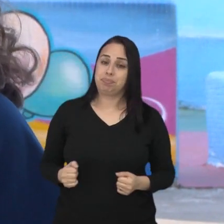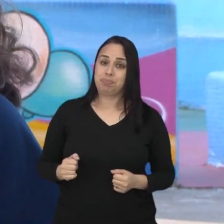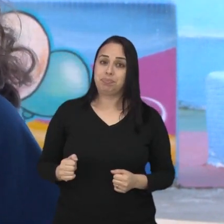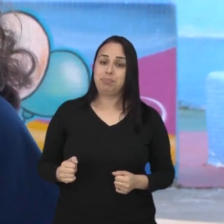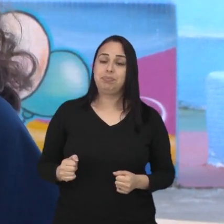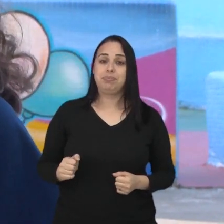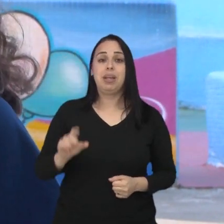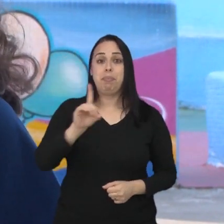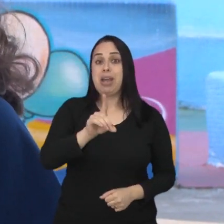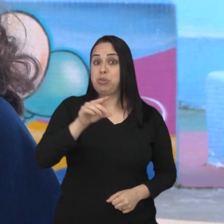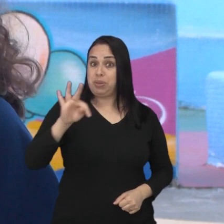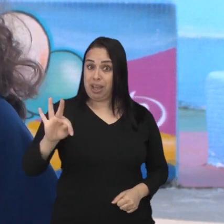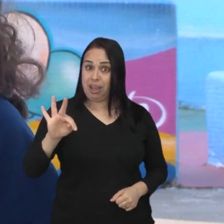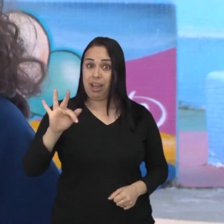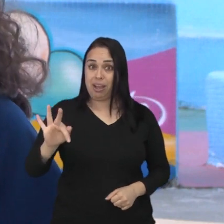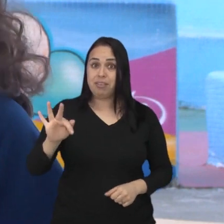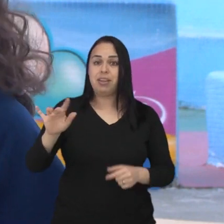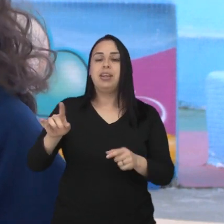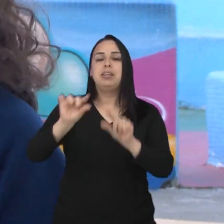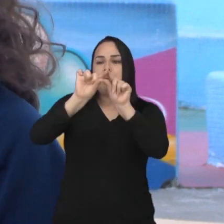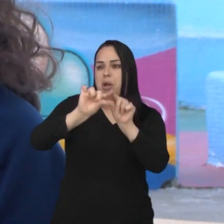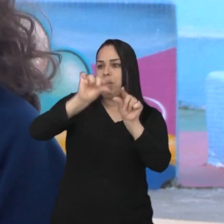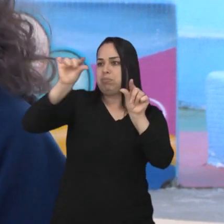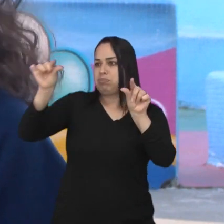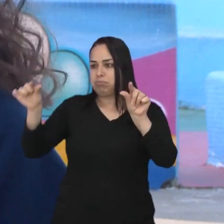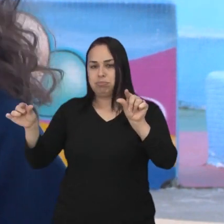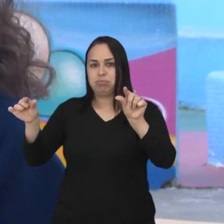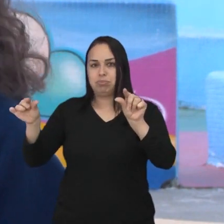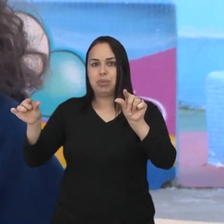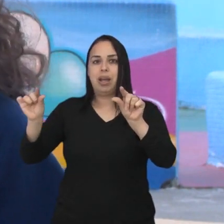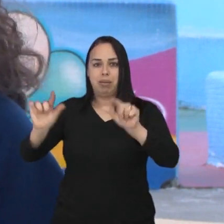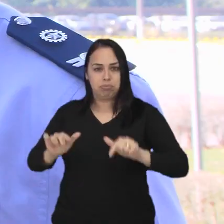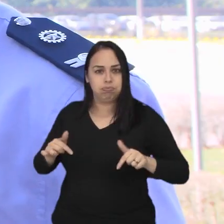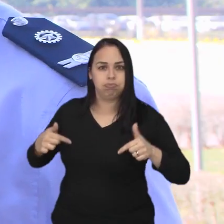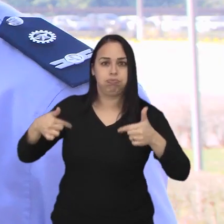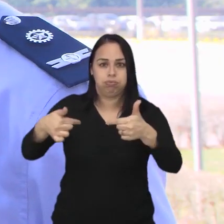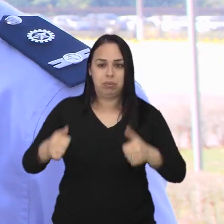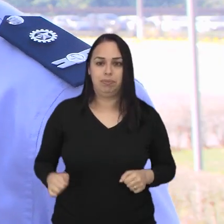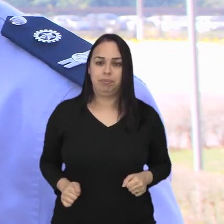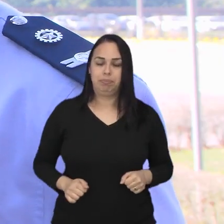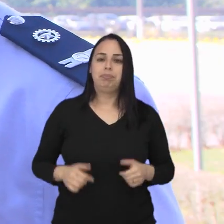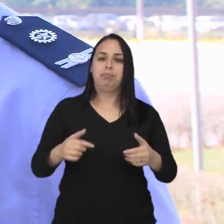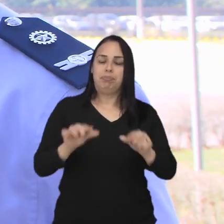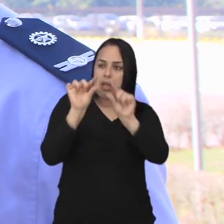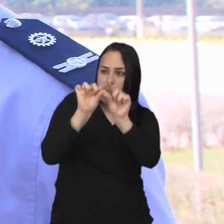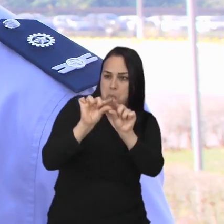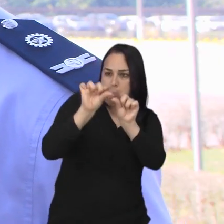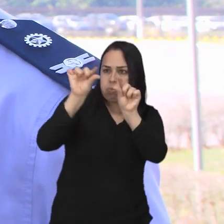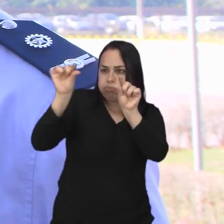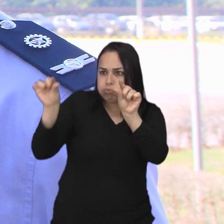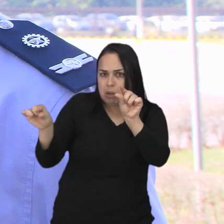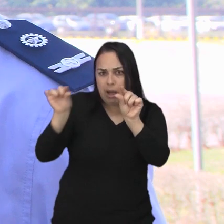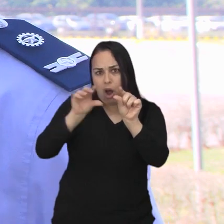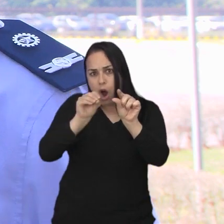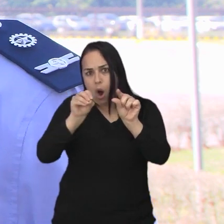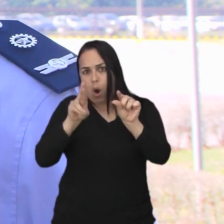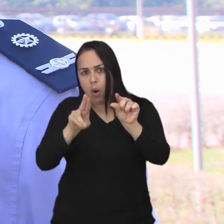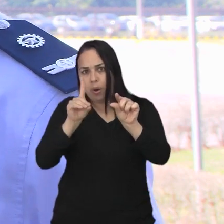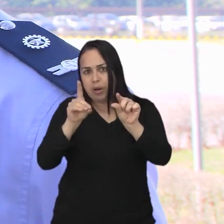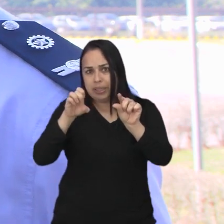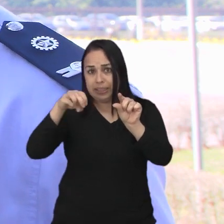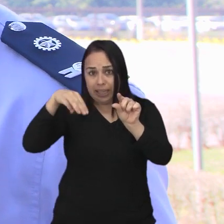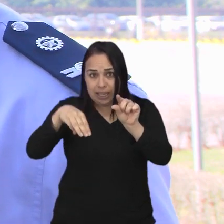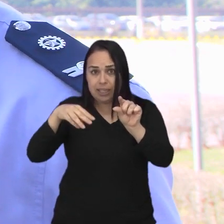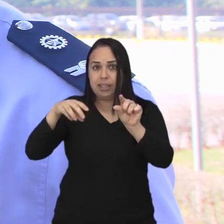Brasil e o Distrito Federal. E a inscrição Ordem e Progresso remete ao positivismo. A Ordem e Progresso inscritas na bandeira nacional,